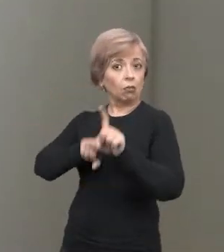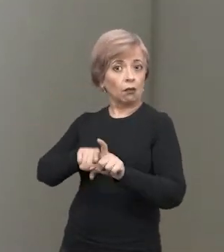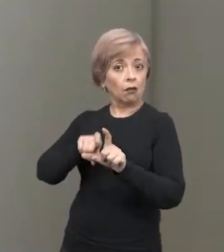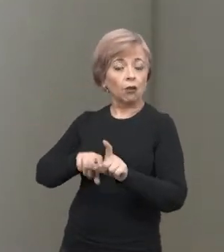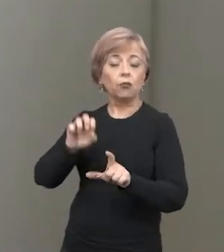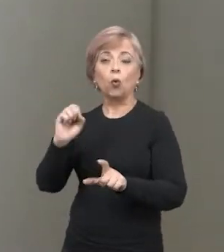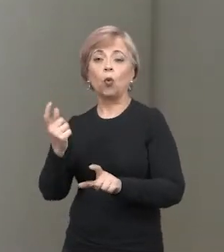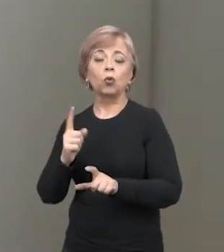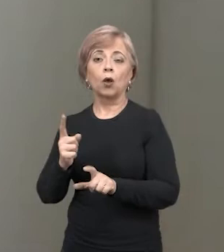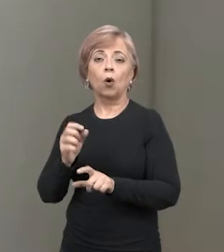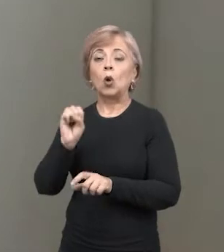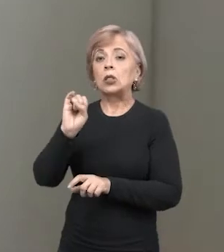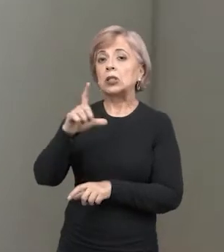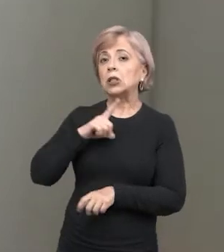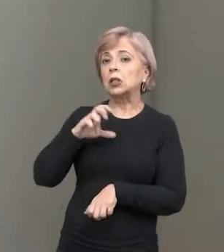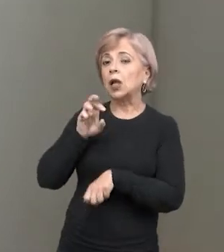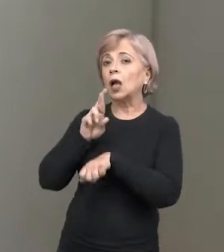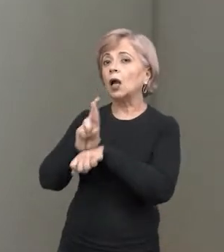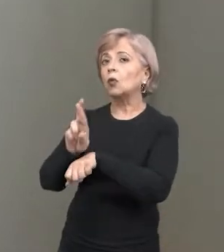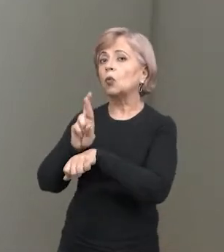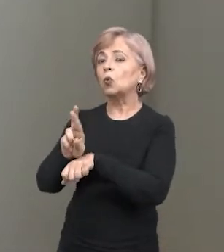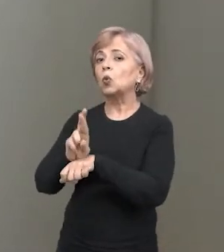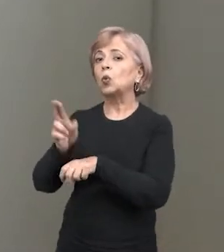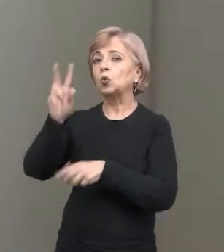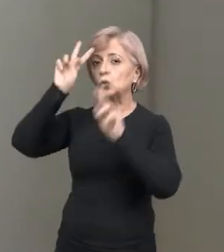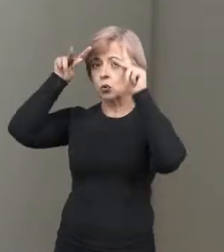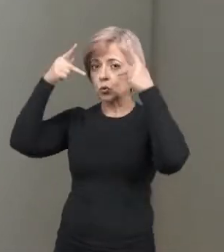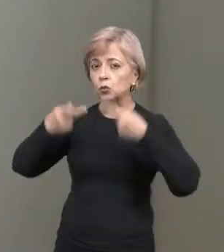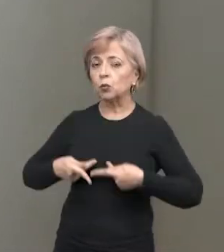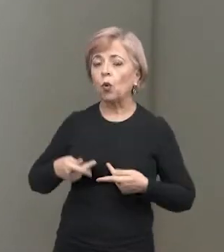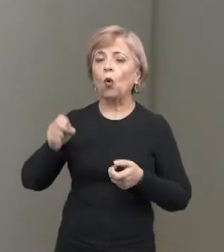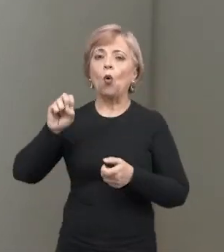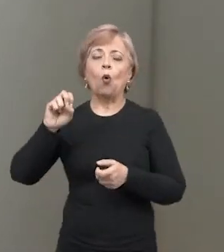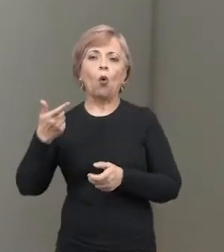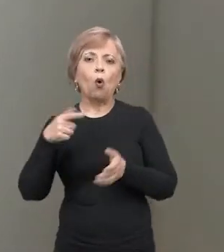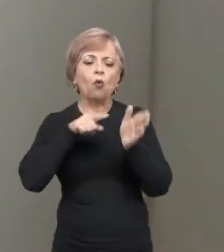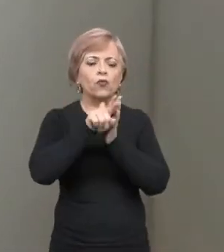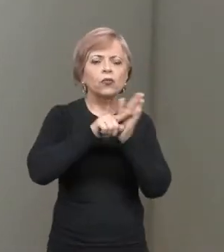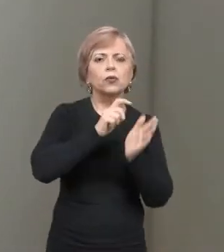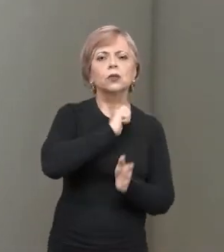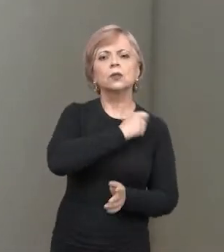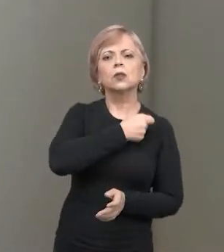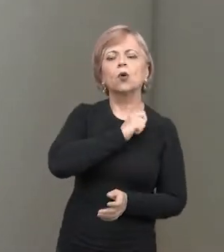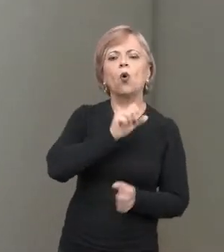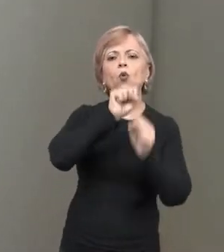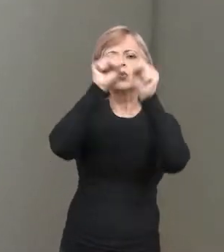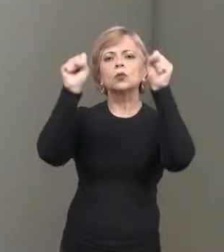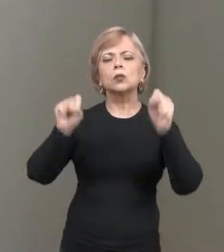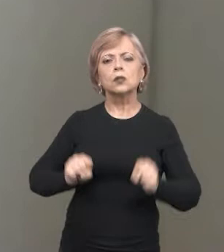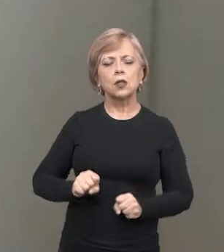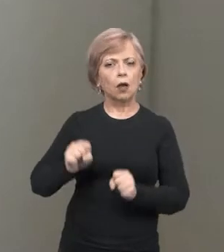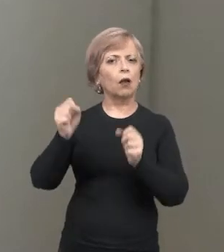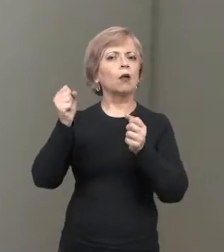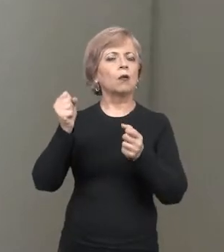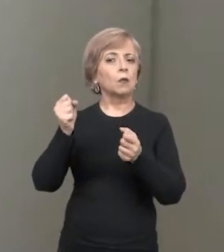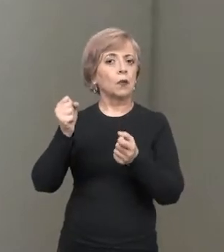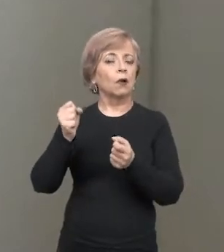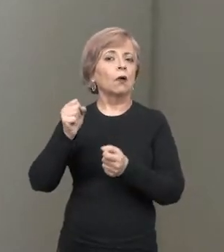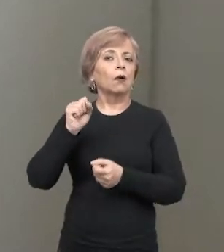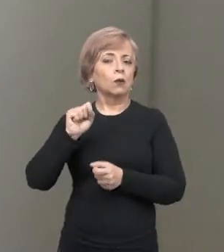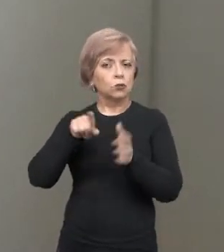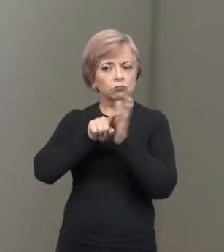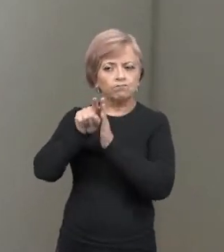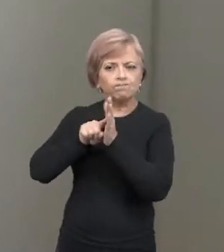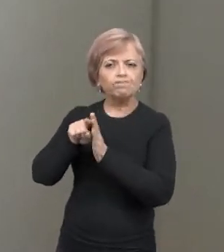de recursos humanos, auditores e funcionamento do sistema tributário municipal, quanto também o porquê que ele